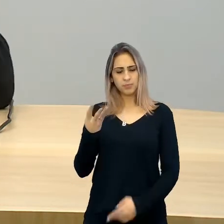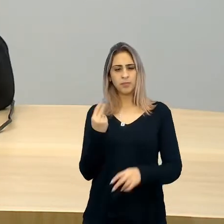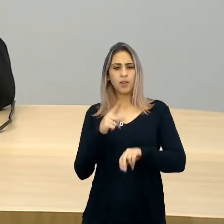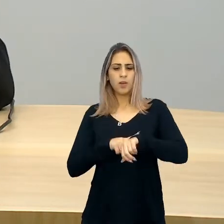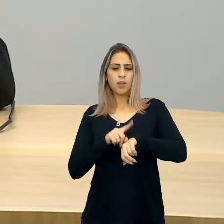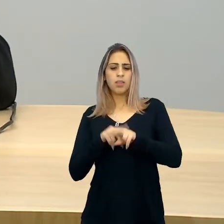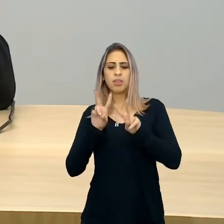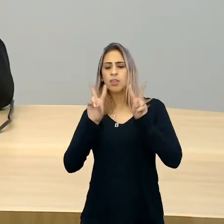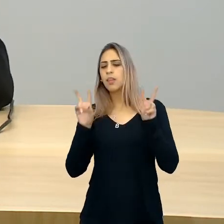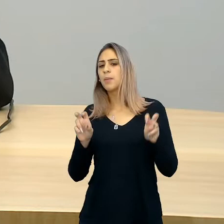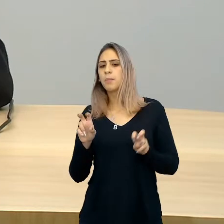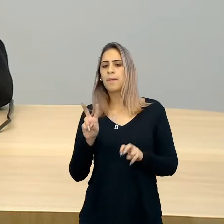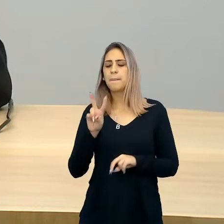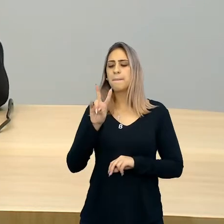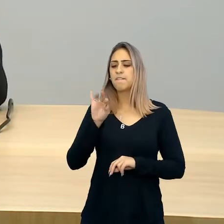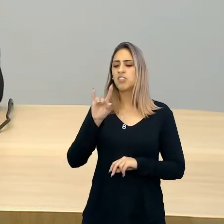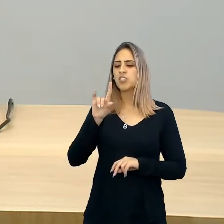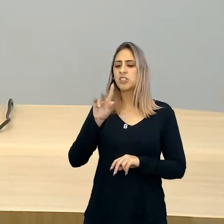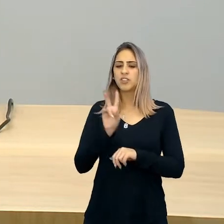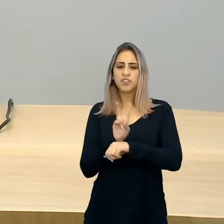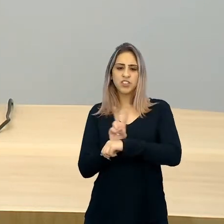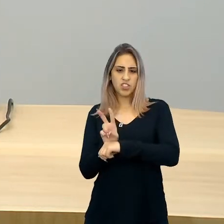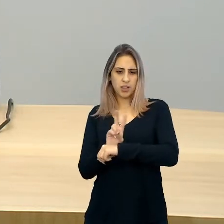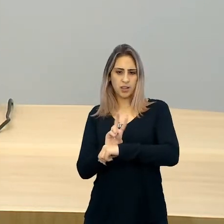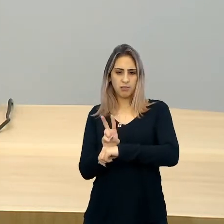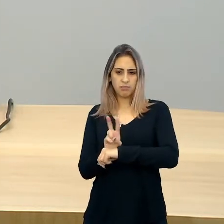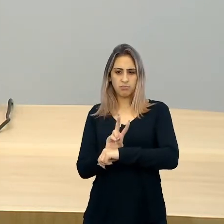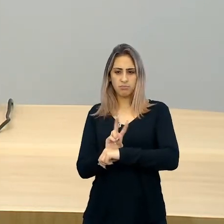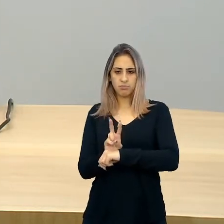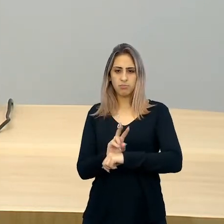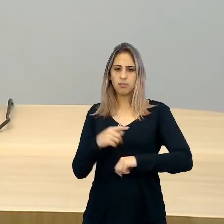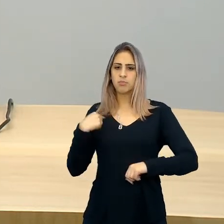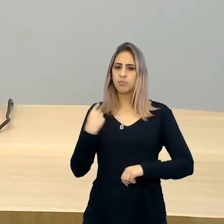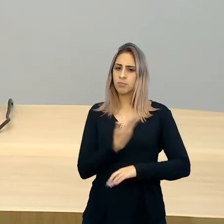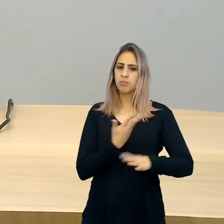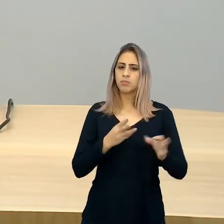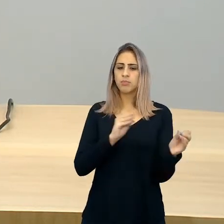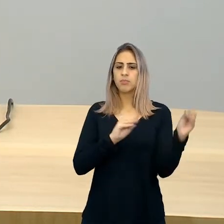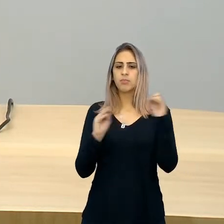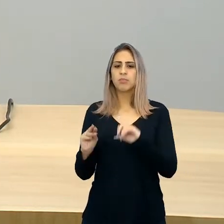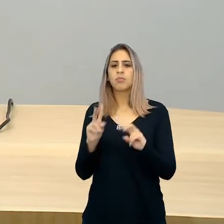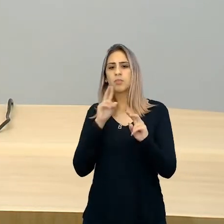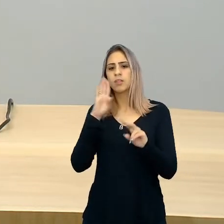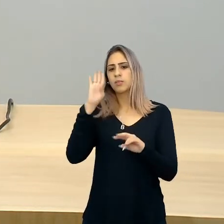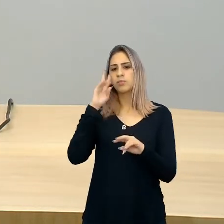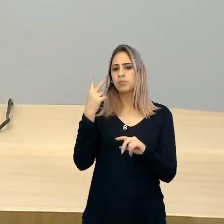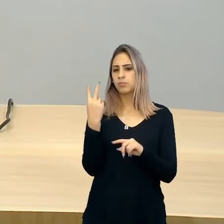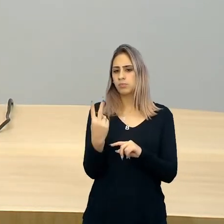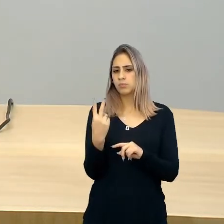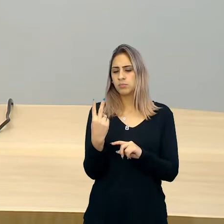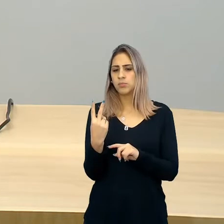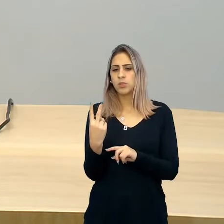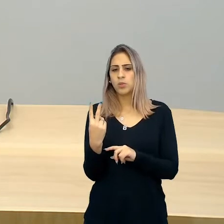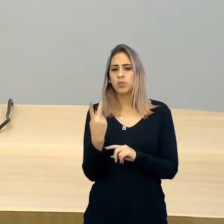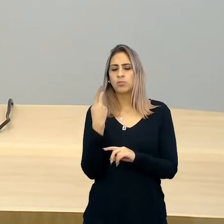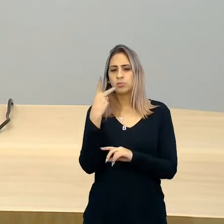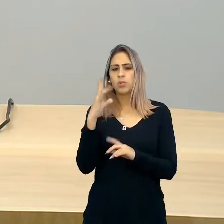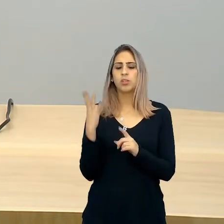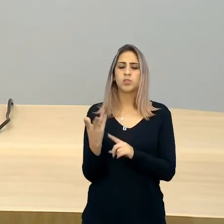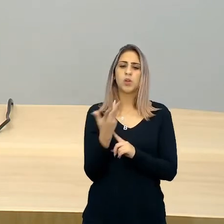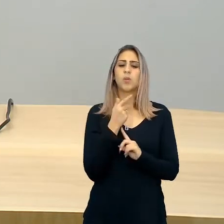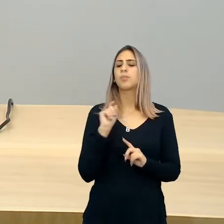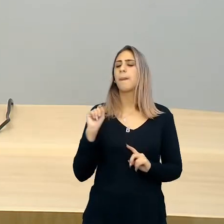da vigilância no capitalismo, né? E a gente vai aqui mobilizar principalmente duas de suas obras, que